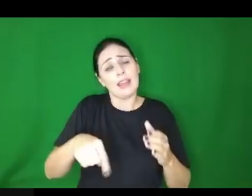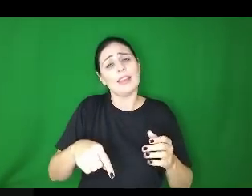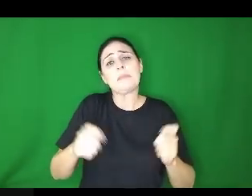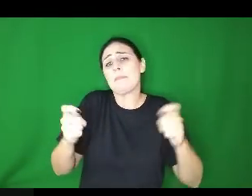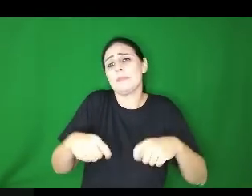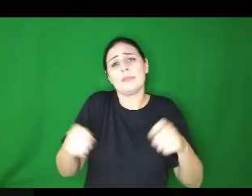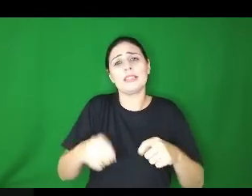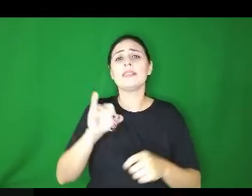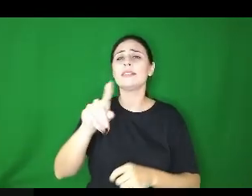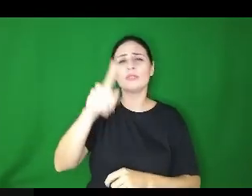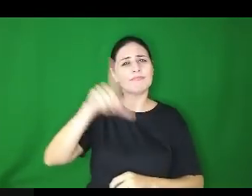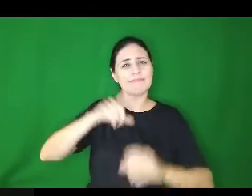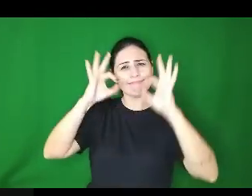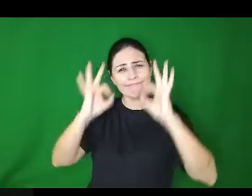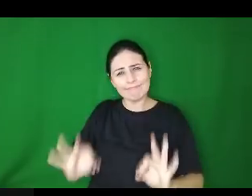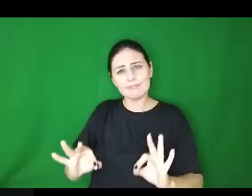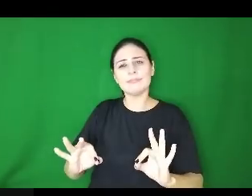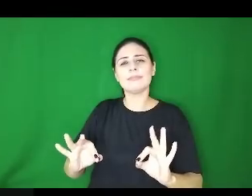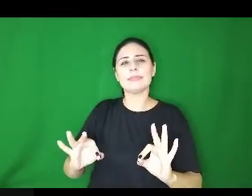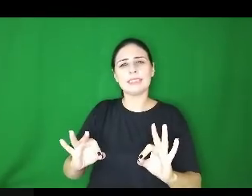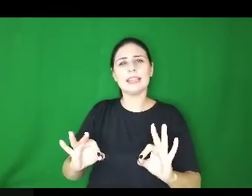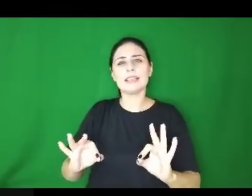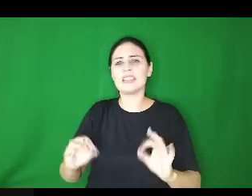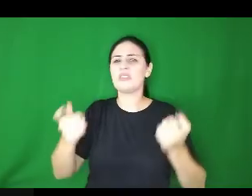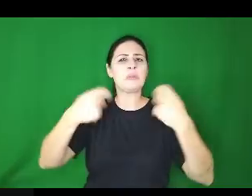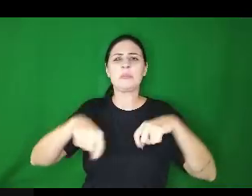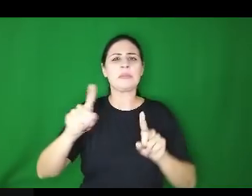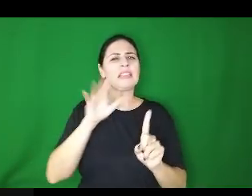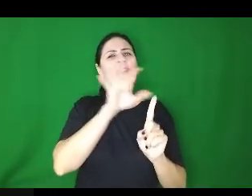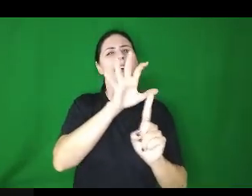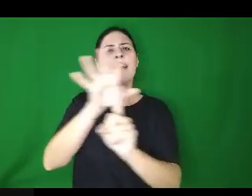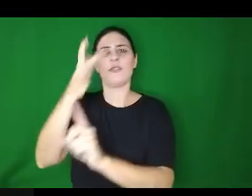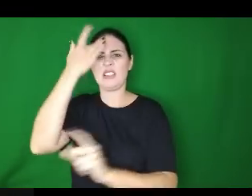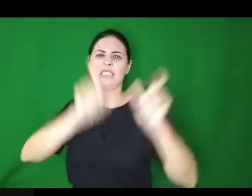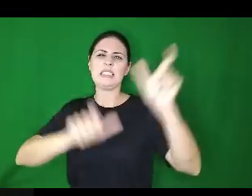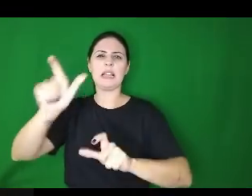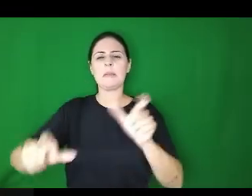nada a fazer. Mais ou menos, né, isso que dá um certo conforto para a gente caminhar.